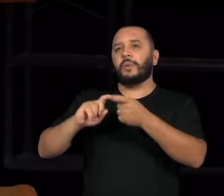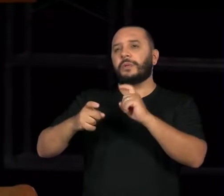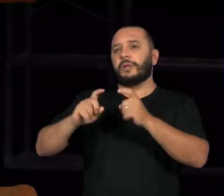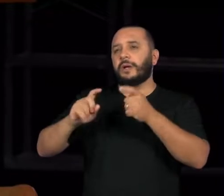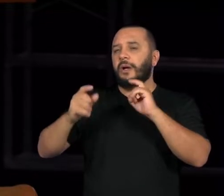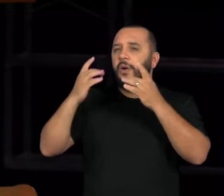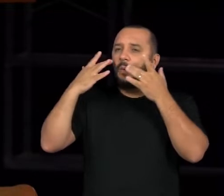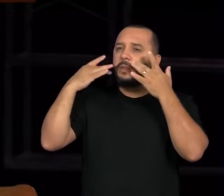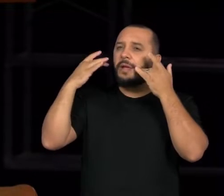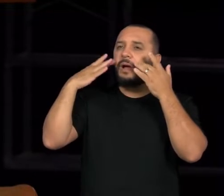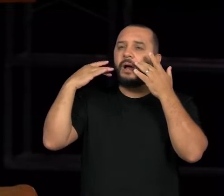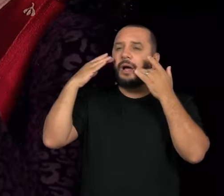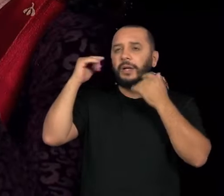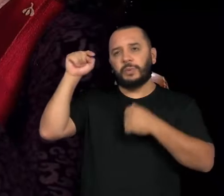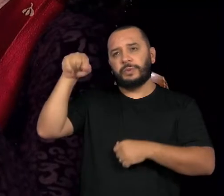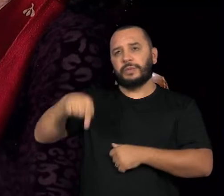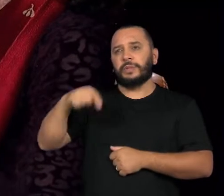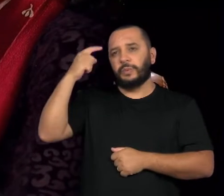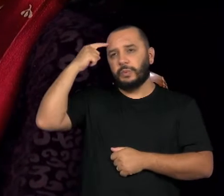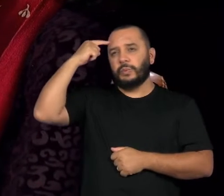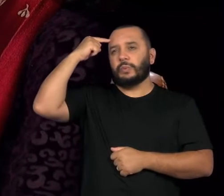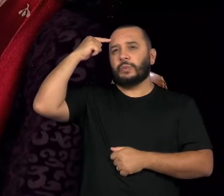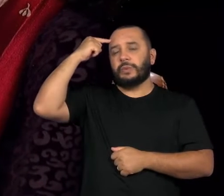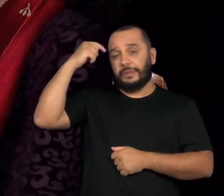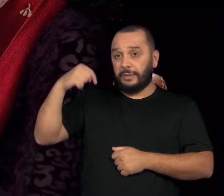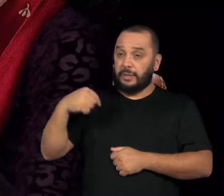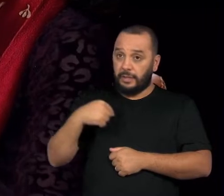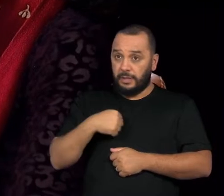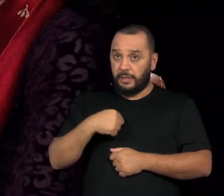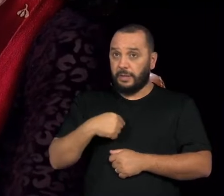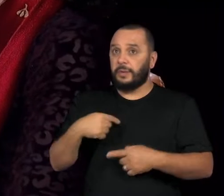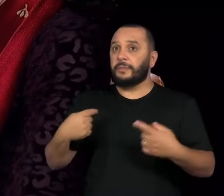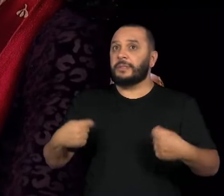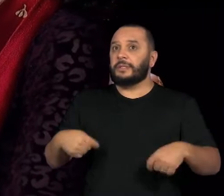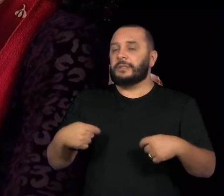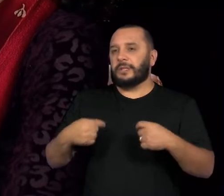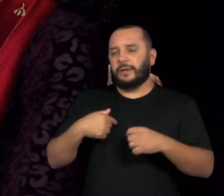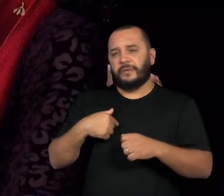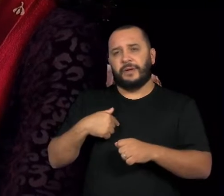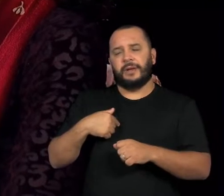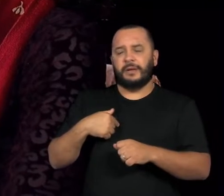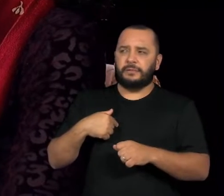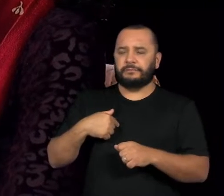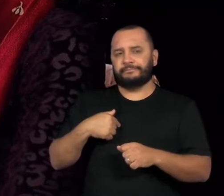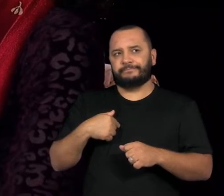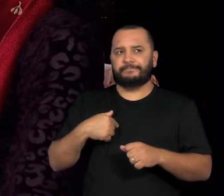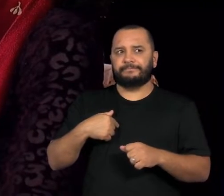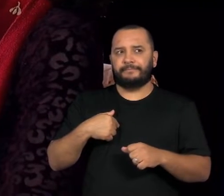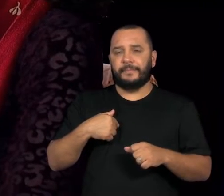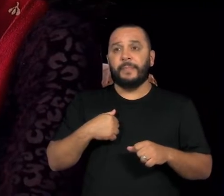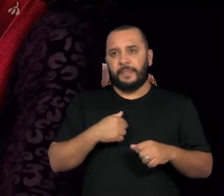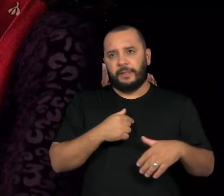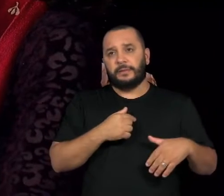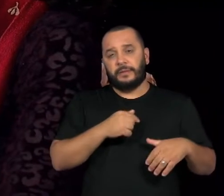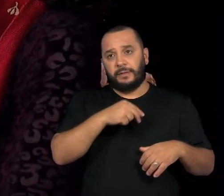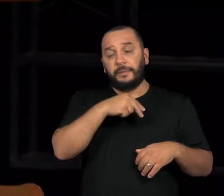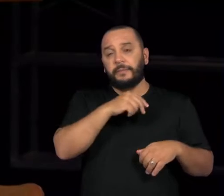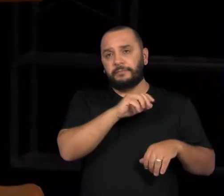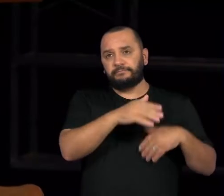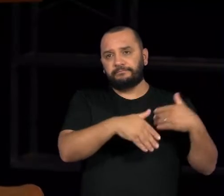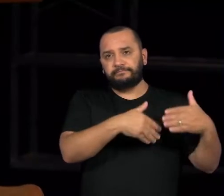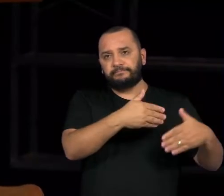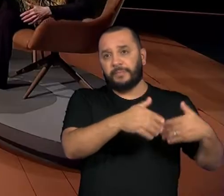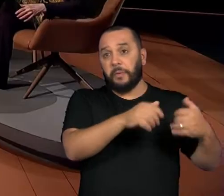fazendo o Hair e eu precisava parar, então na época que eu parei, e o Fernando Peixoto me convidou